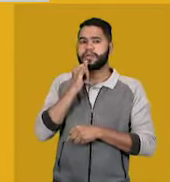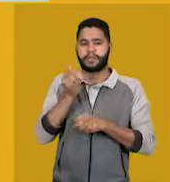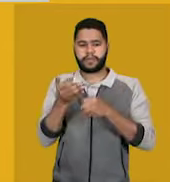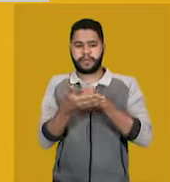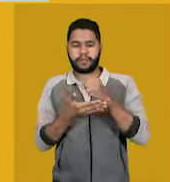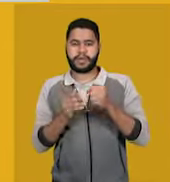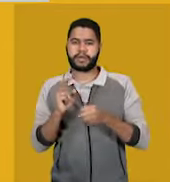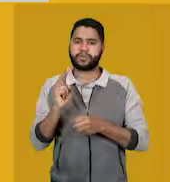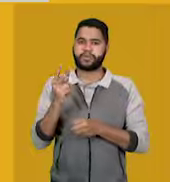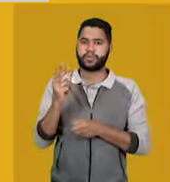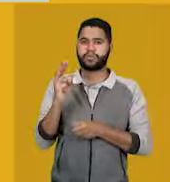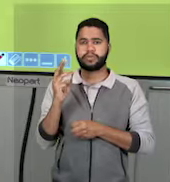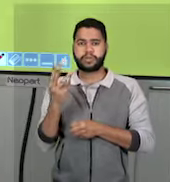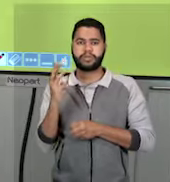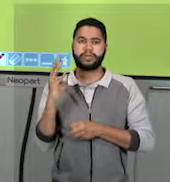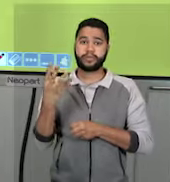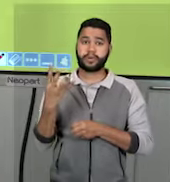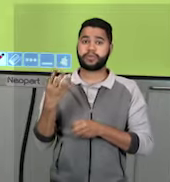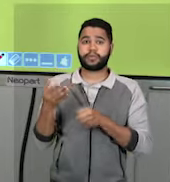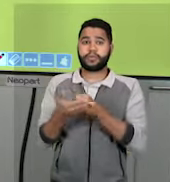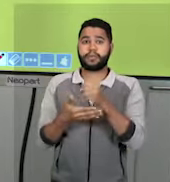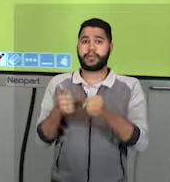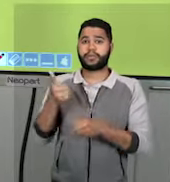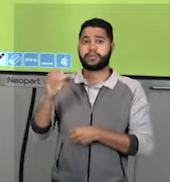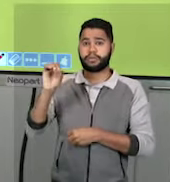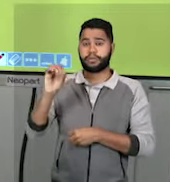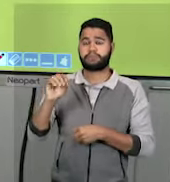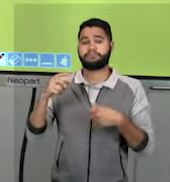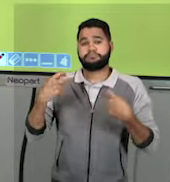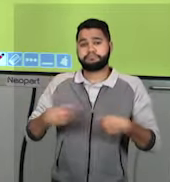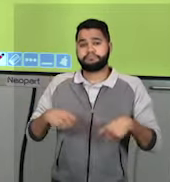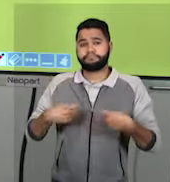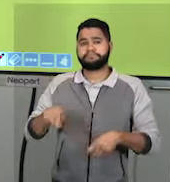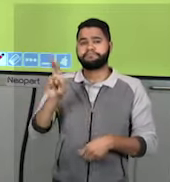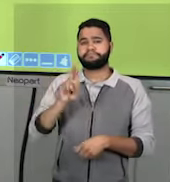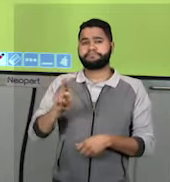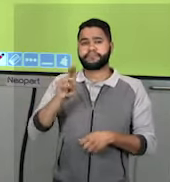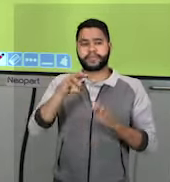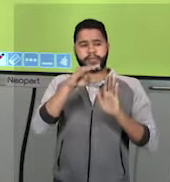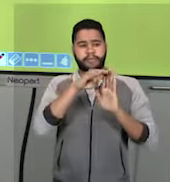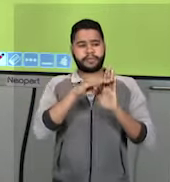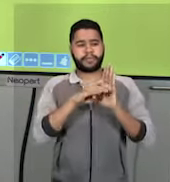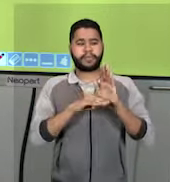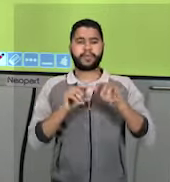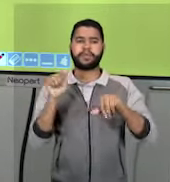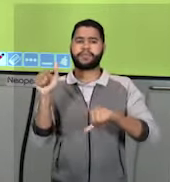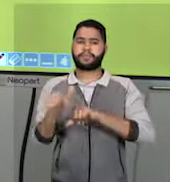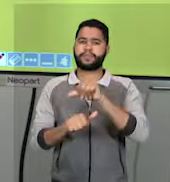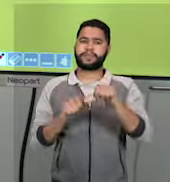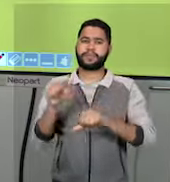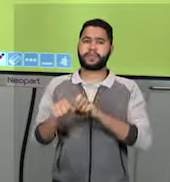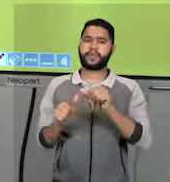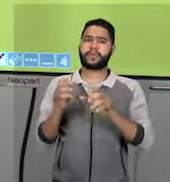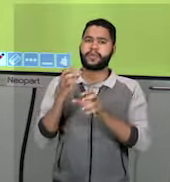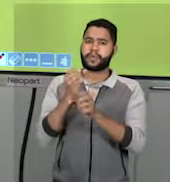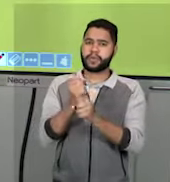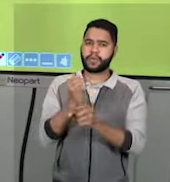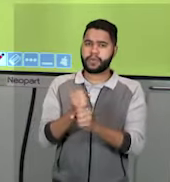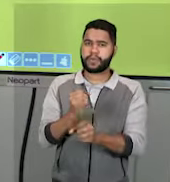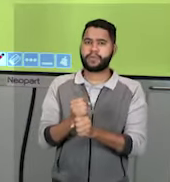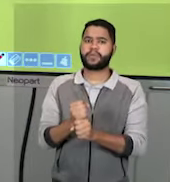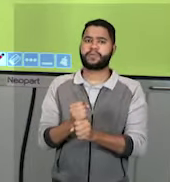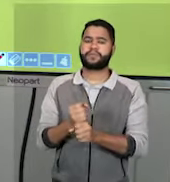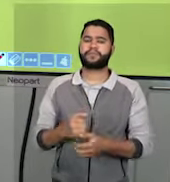de 2, 3, 4, ela só tem base 10. Então nós precisamos utilizar esse recurso da mudança de base para calcularmos